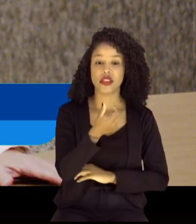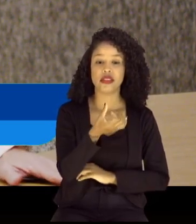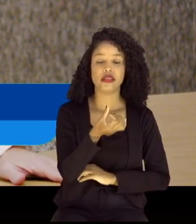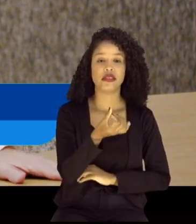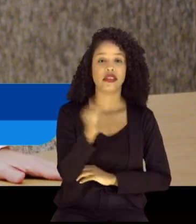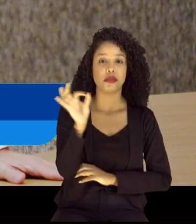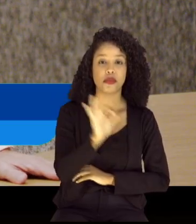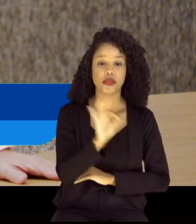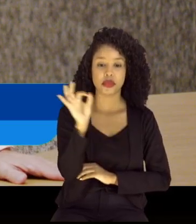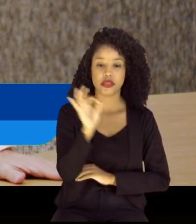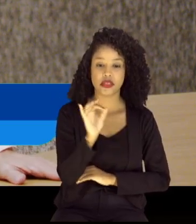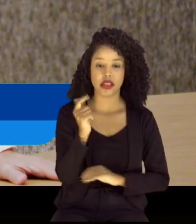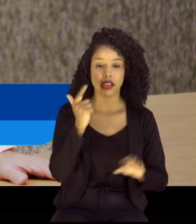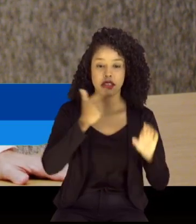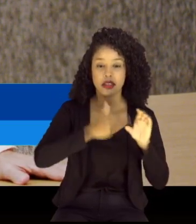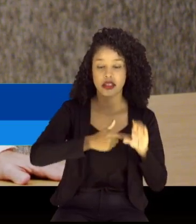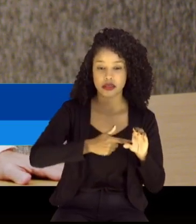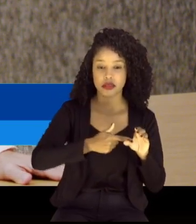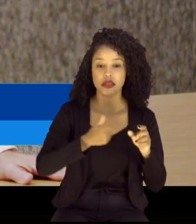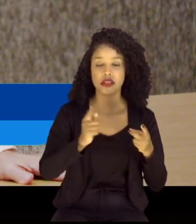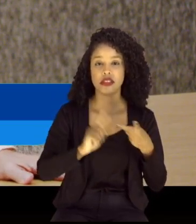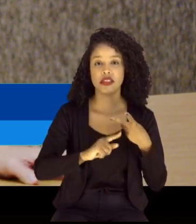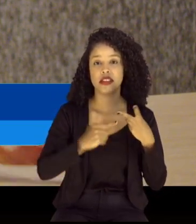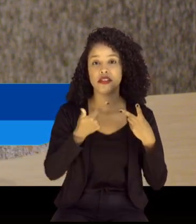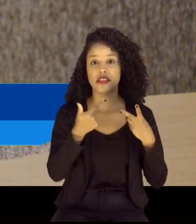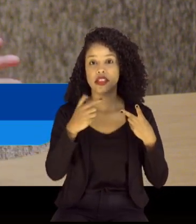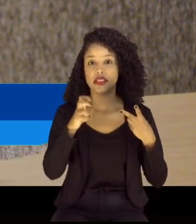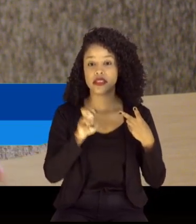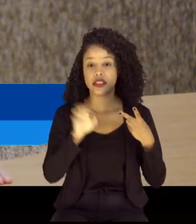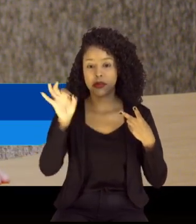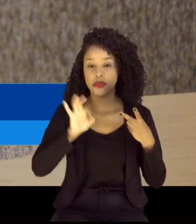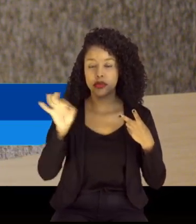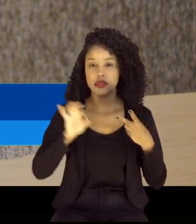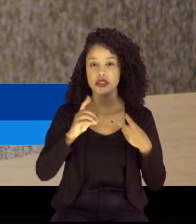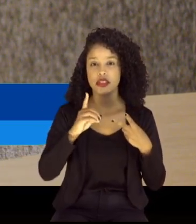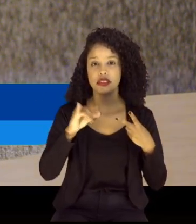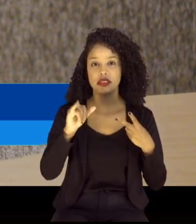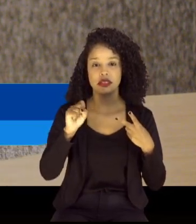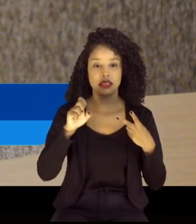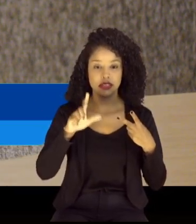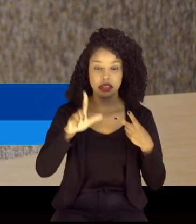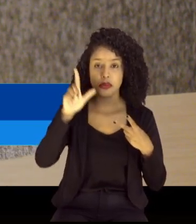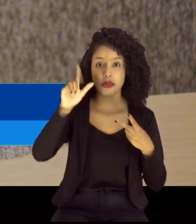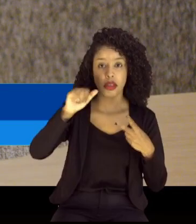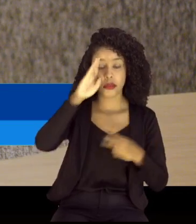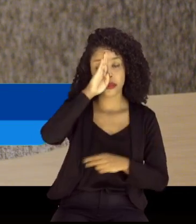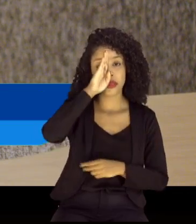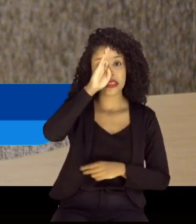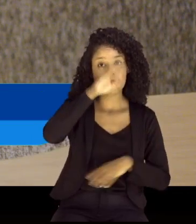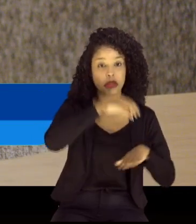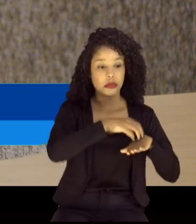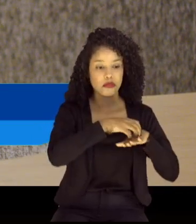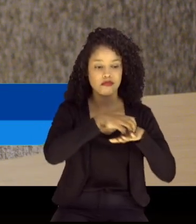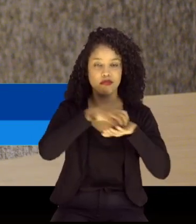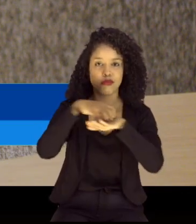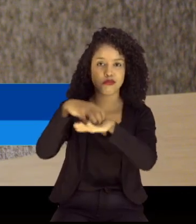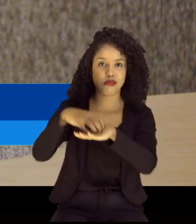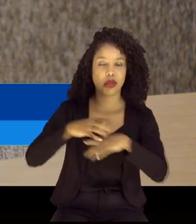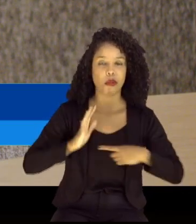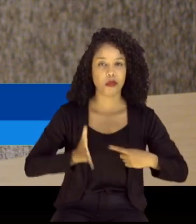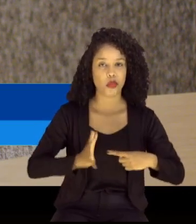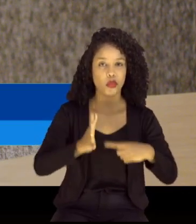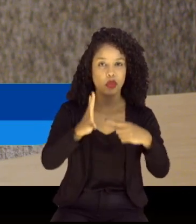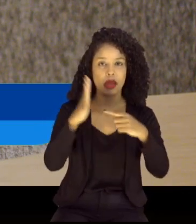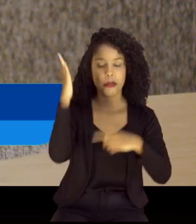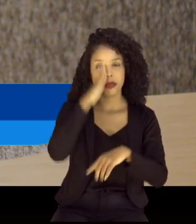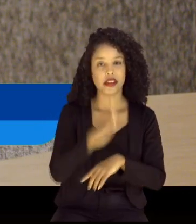16% na gasolina, 25% no diesel, que é a matriz... de transportar tudo que é carga, tudo que é do